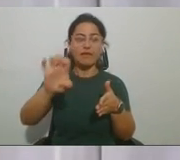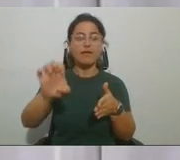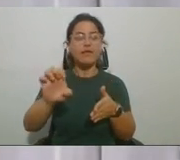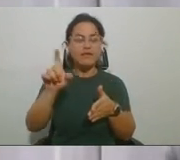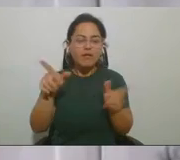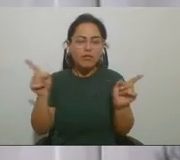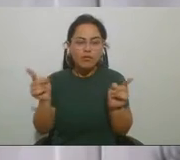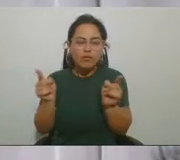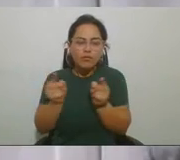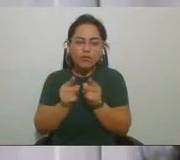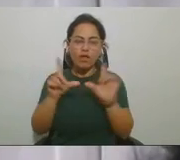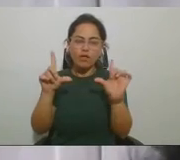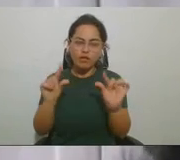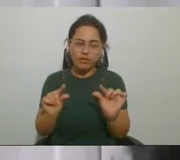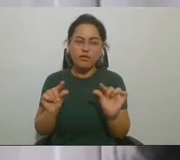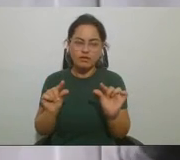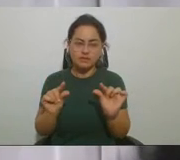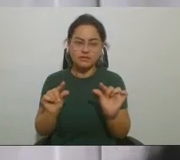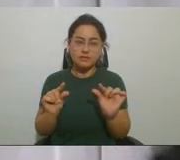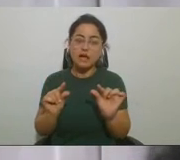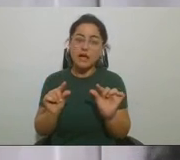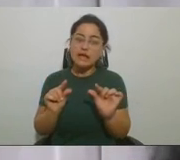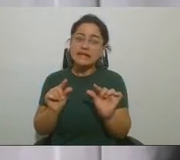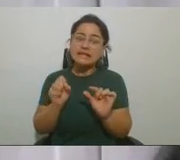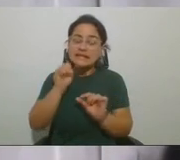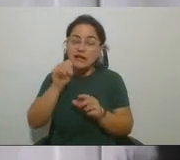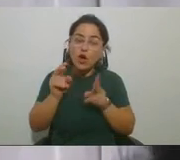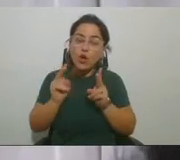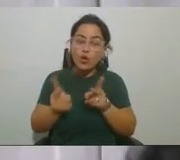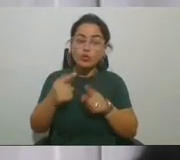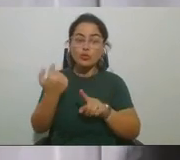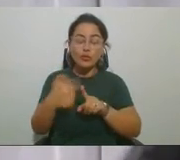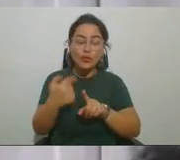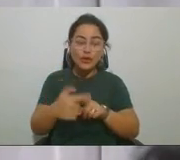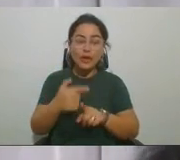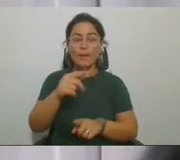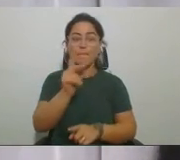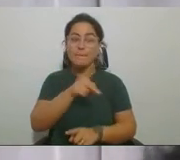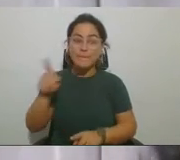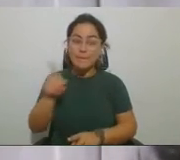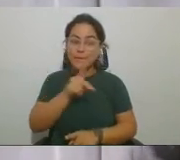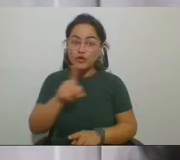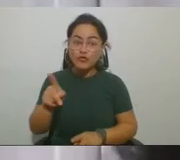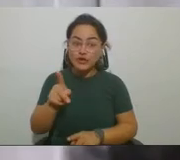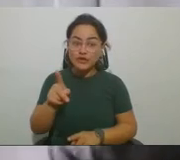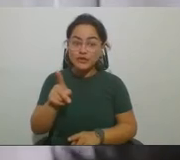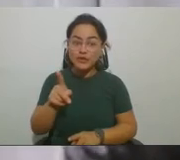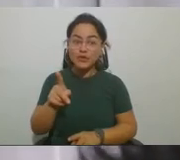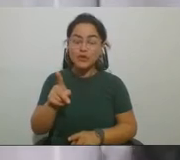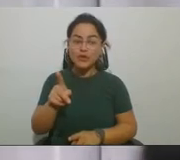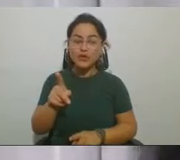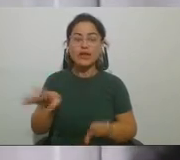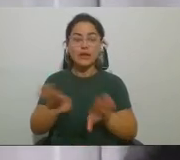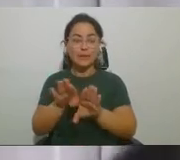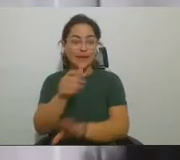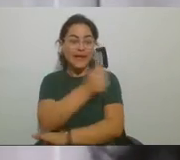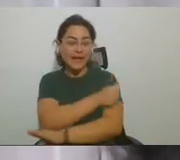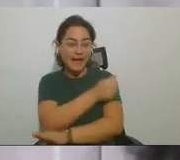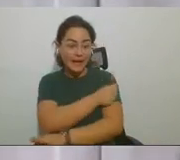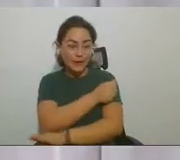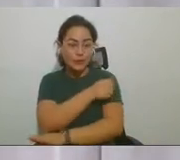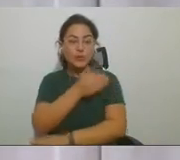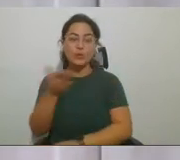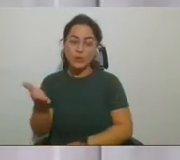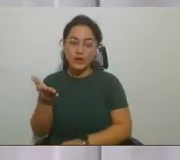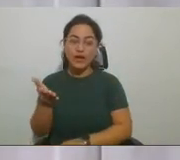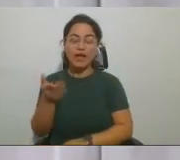às convicções dos docentes, das interpelações dos alunos, e efetivamente